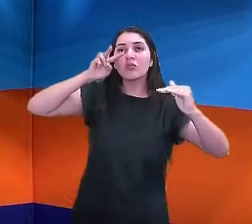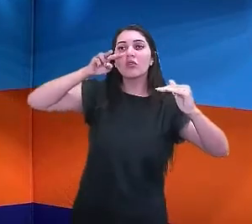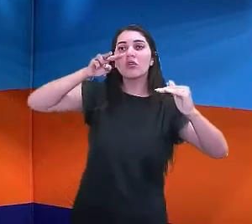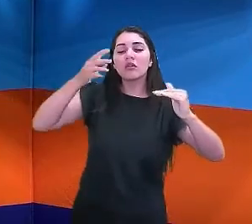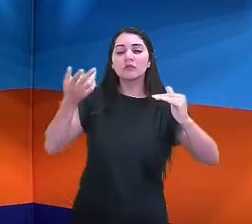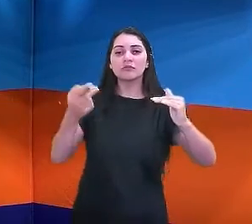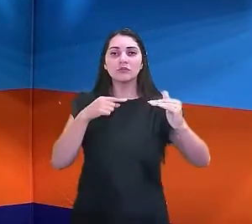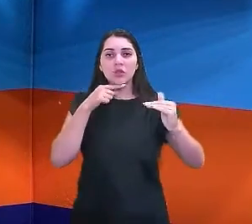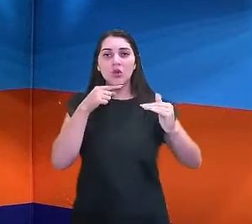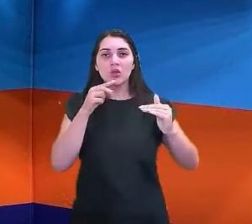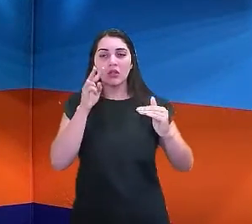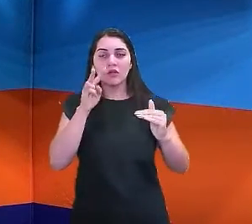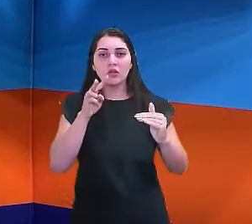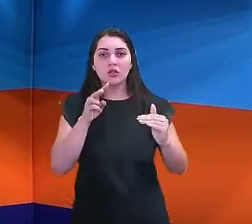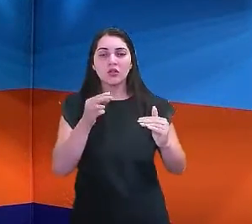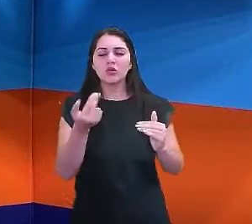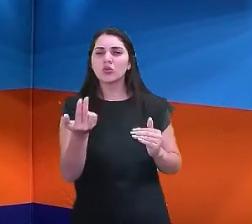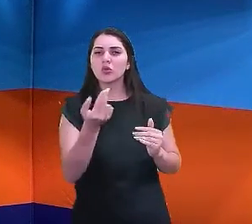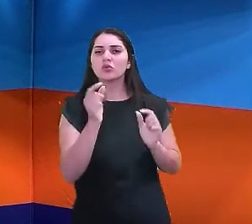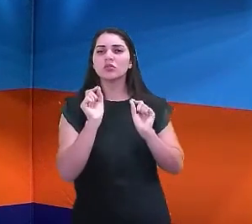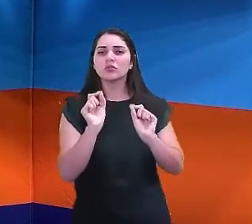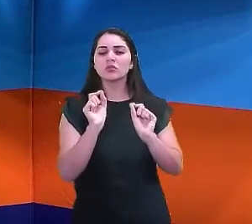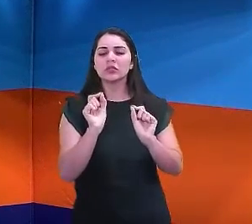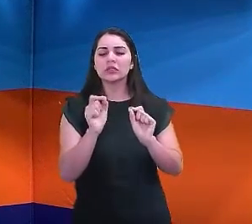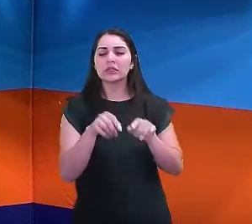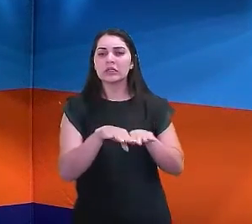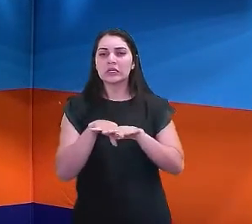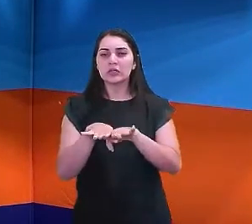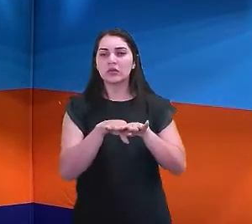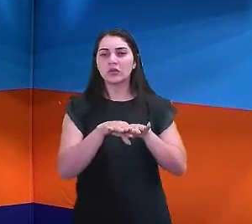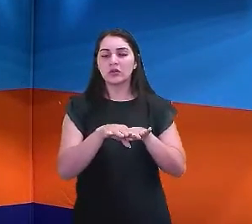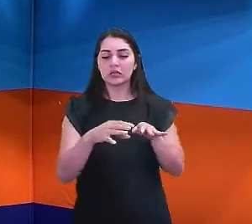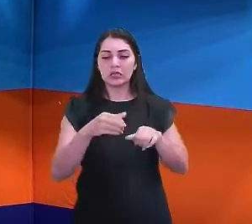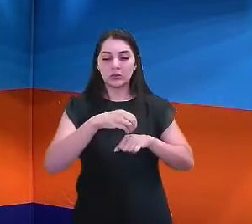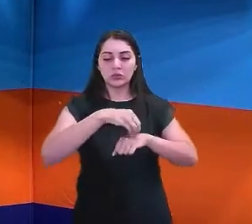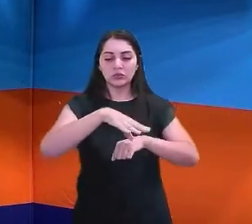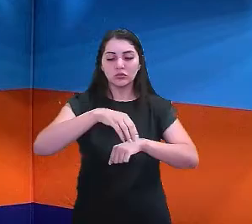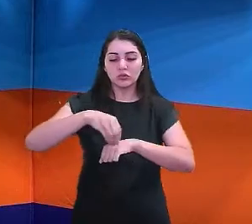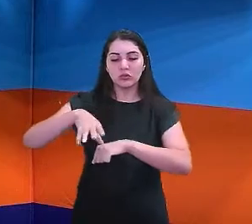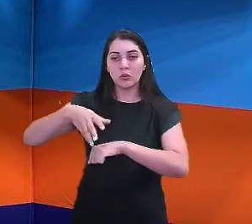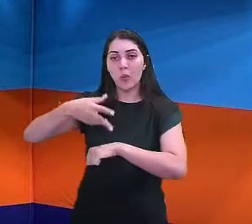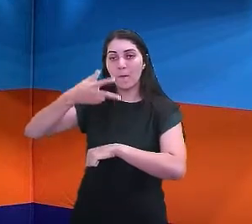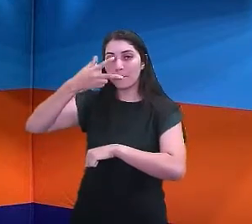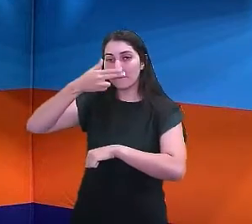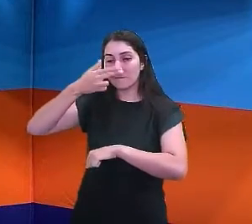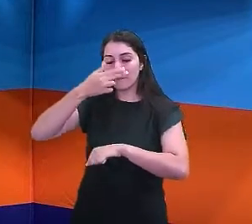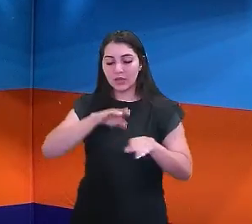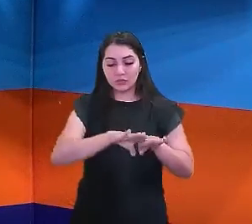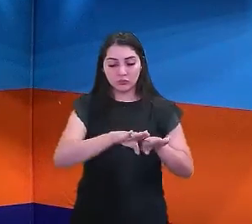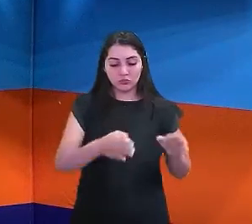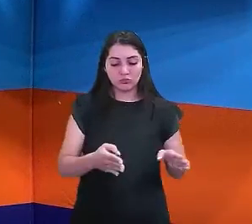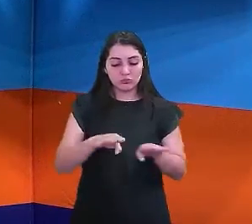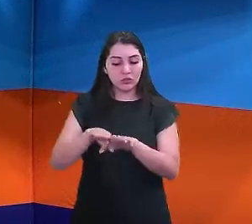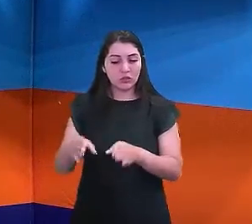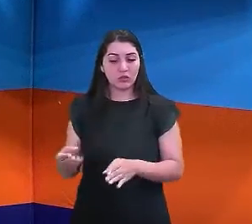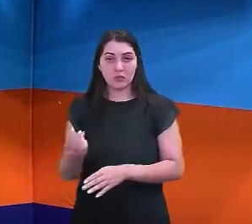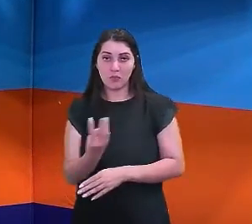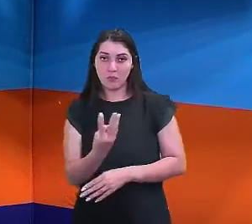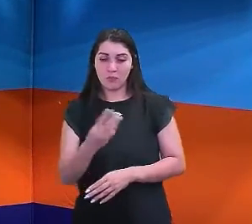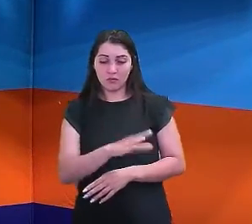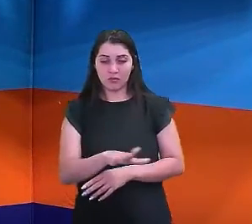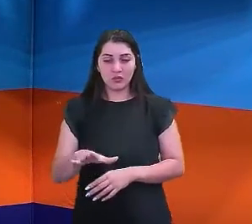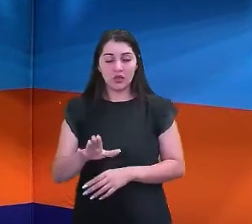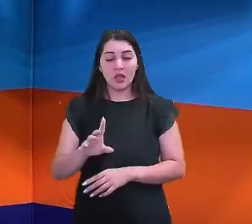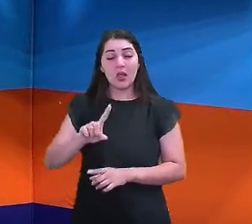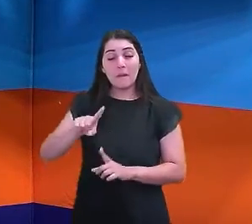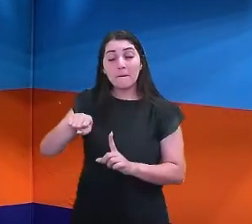aí eu estou usando da igualdade porque eu distribuí o mesmo caixote para as 3 crianças, tá certo? Mas se eu